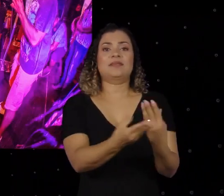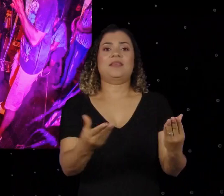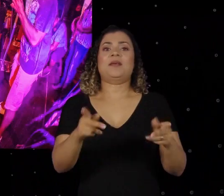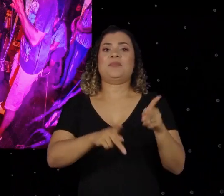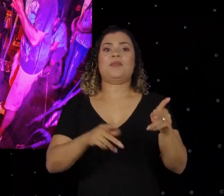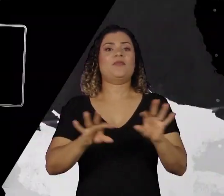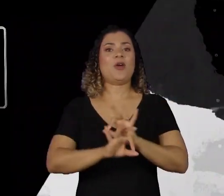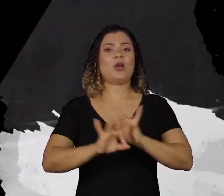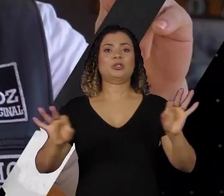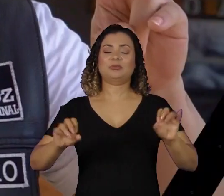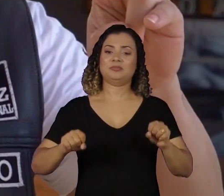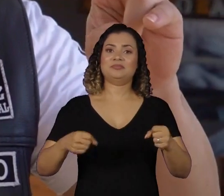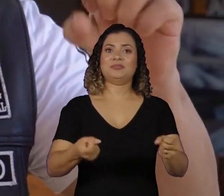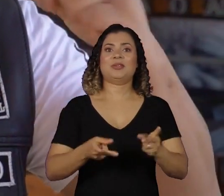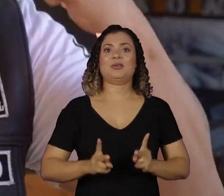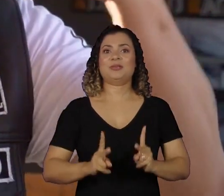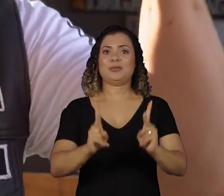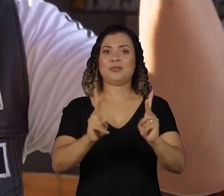vai ser ótimo.